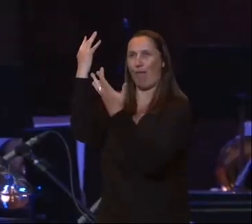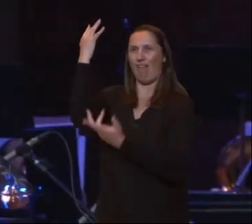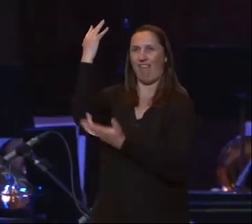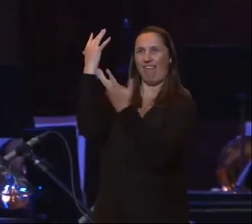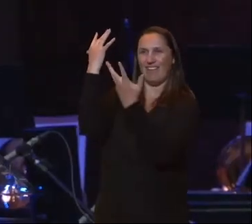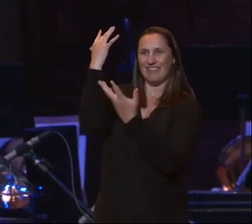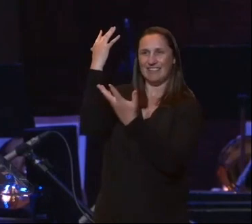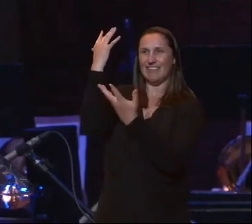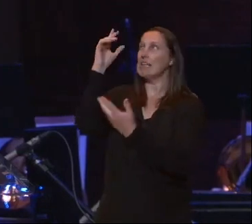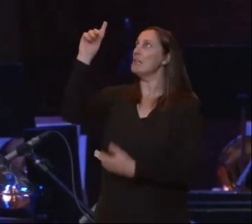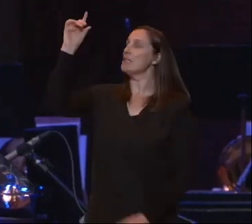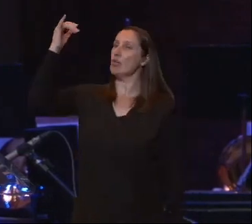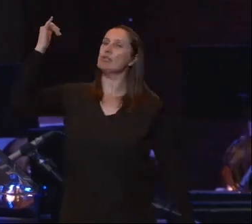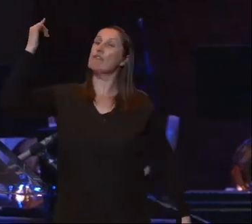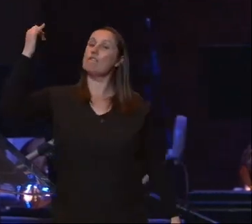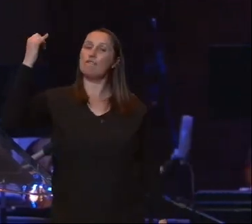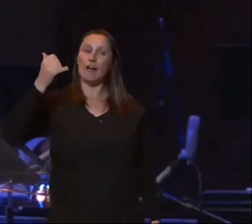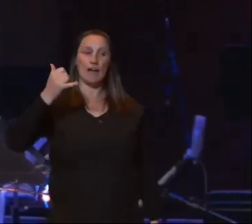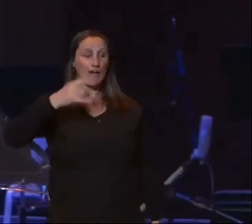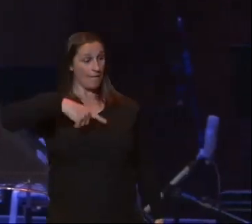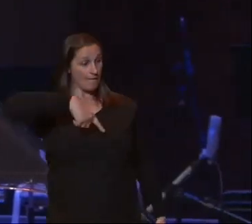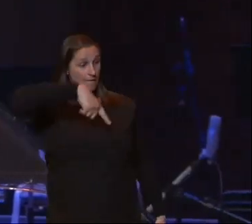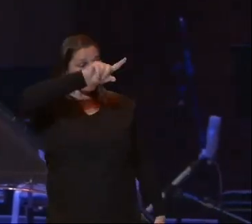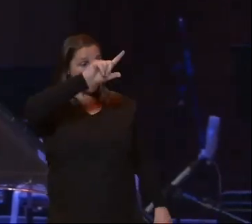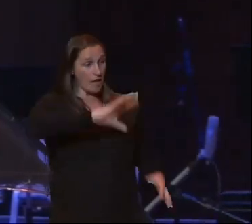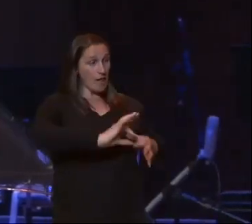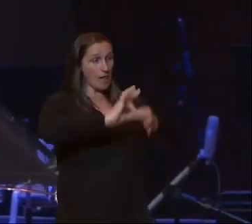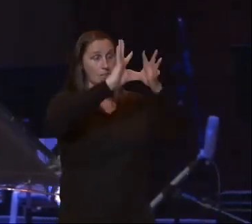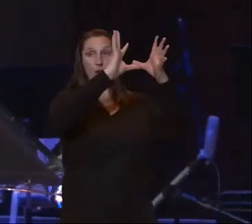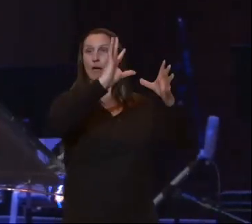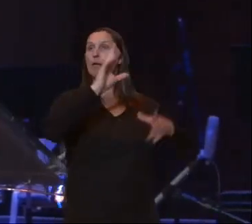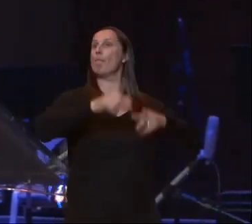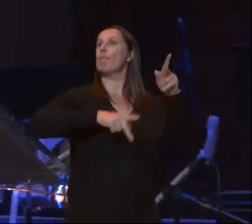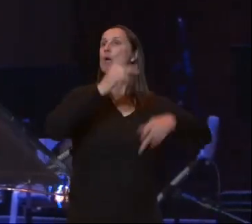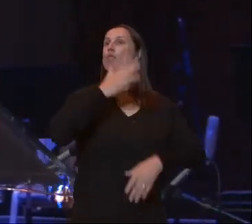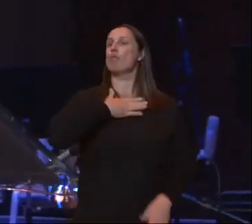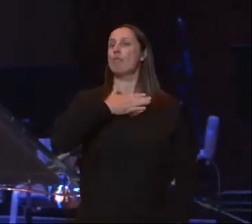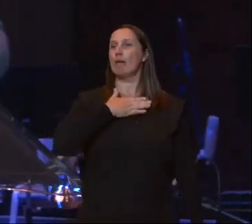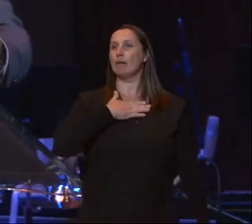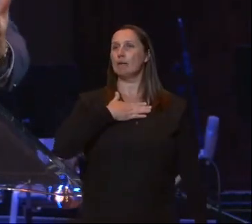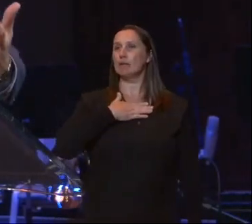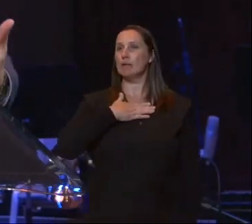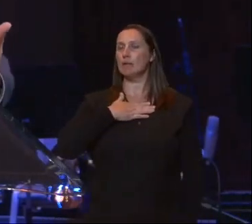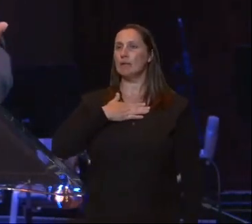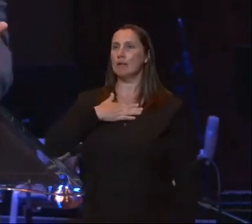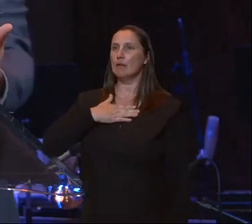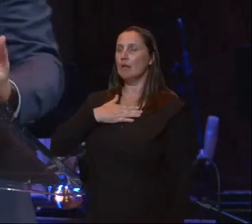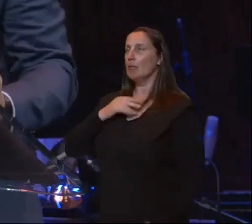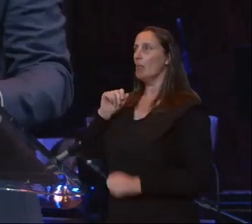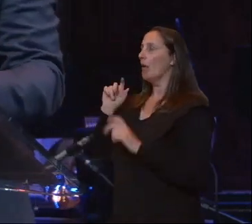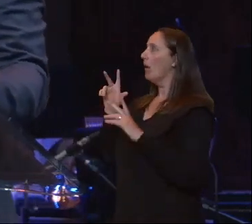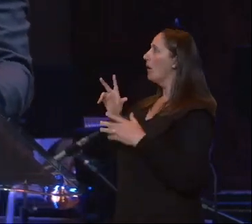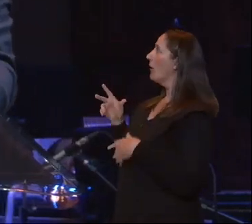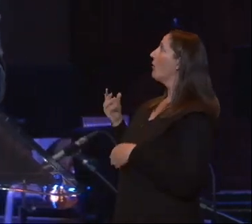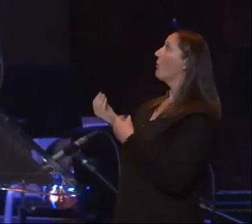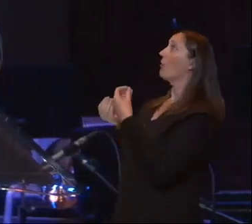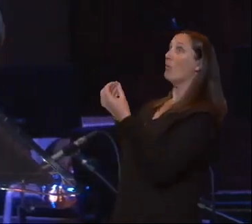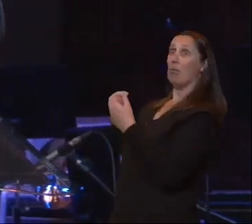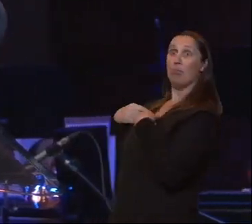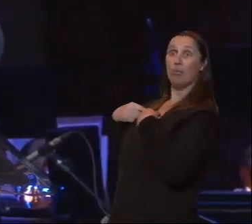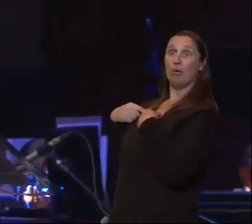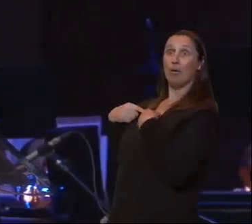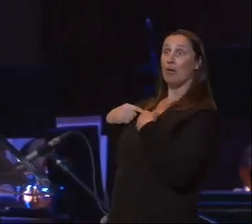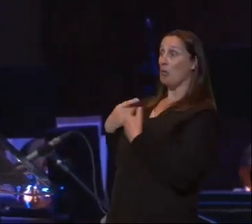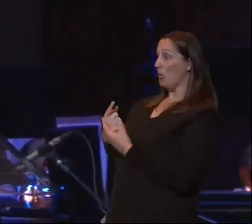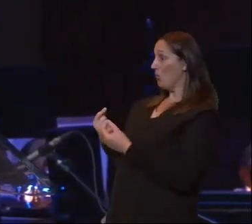ele: olha, vá libertar o meu povo. E ele fica olhando: mas Deus, como? Eu não tenho